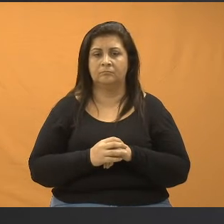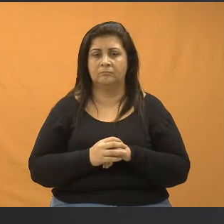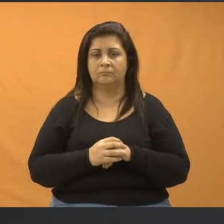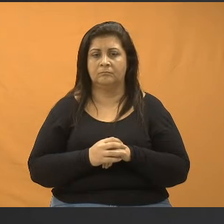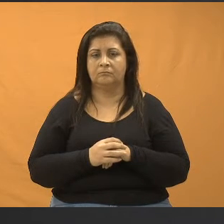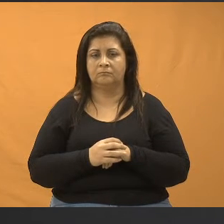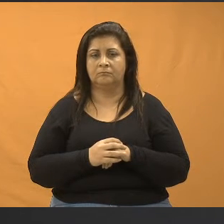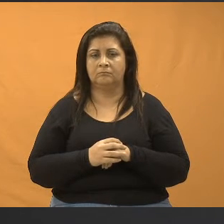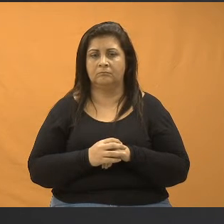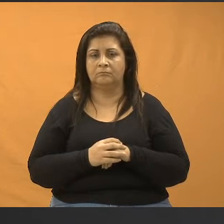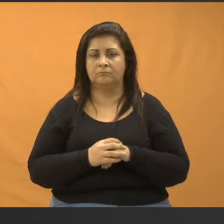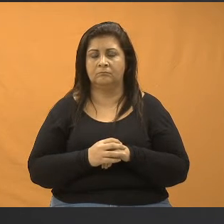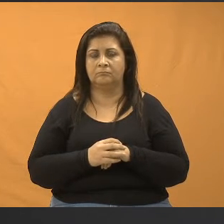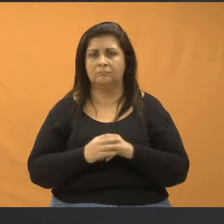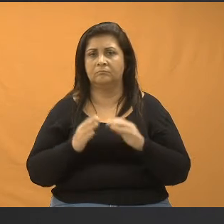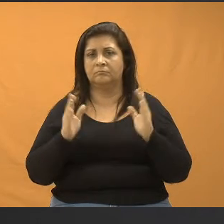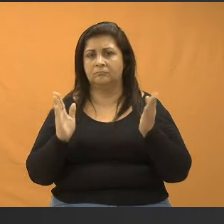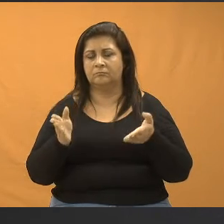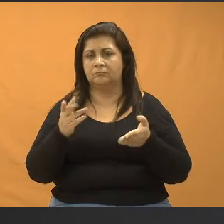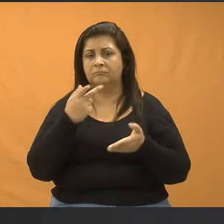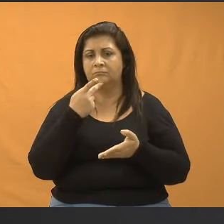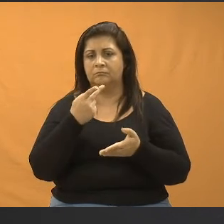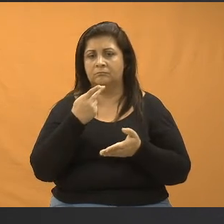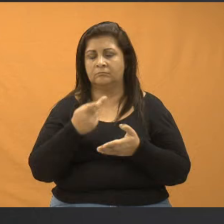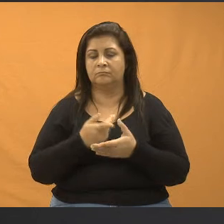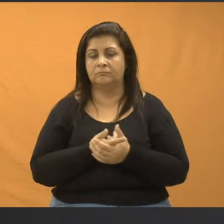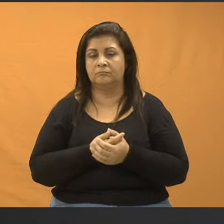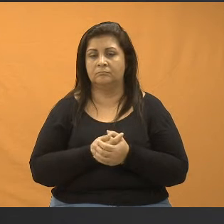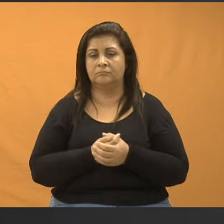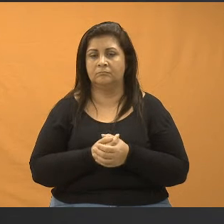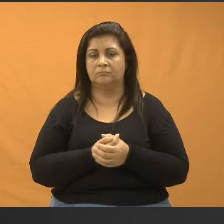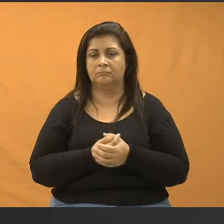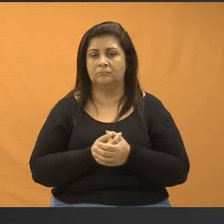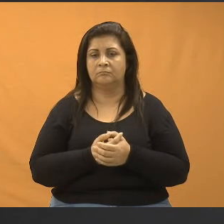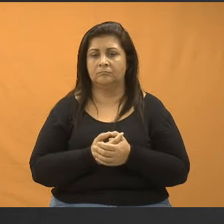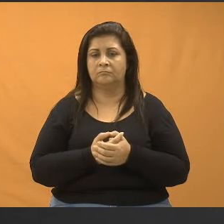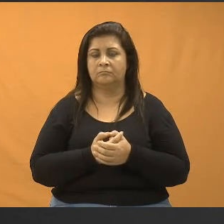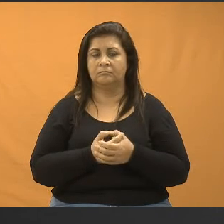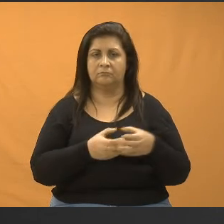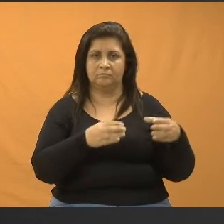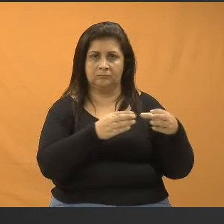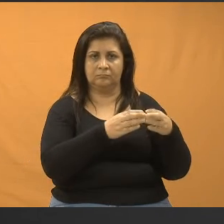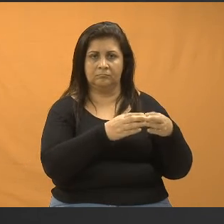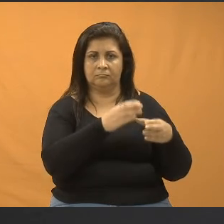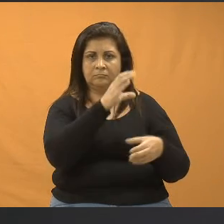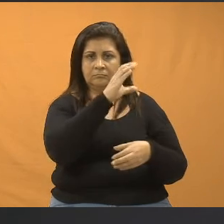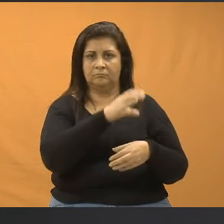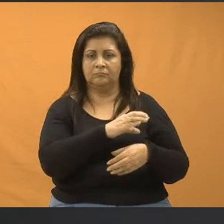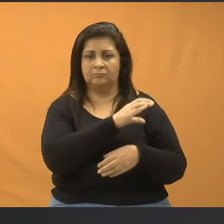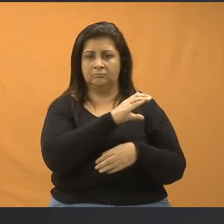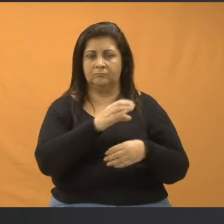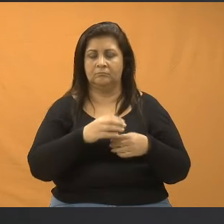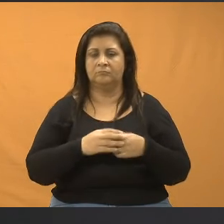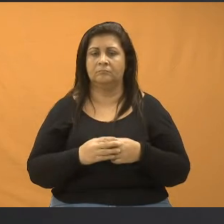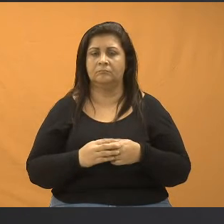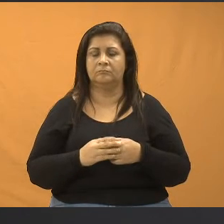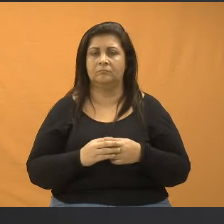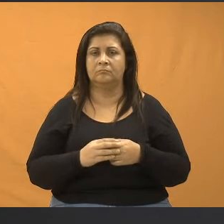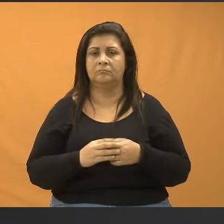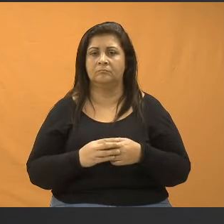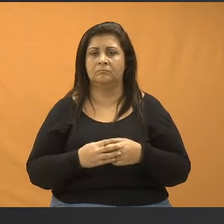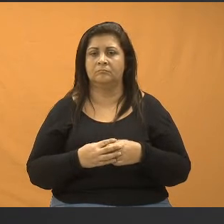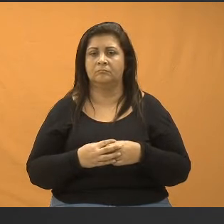E, como foi dito aí, em relação à Irmandade, você acabou de citar